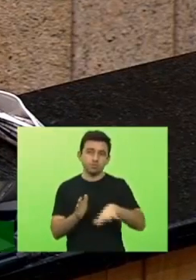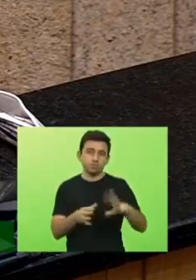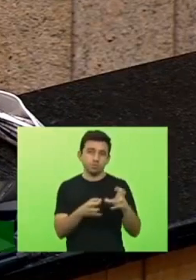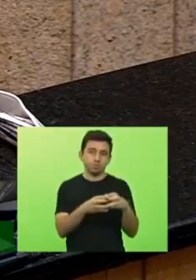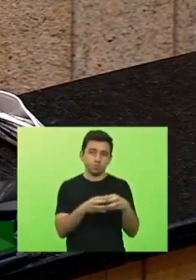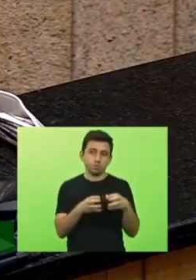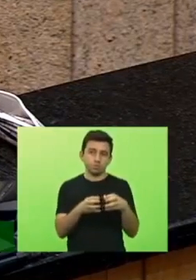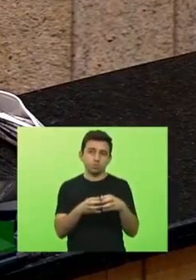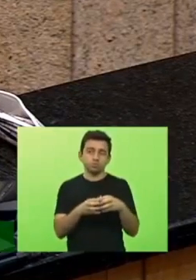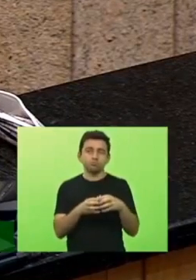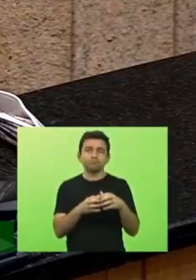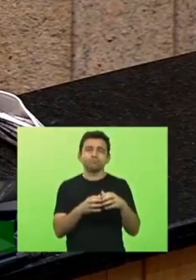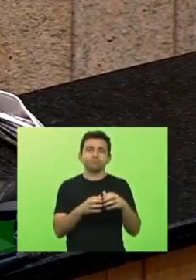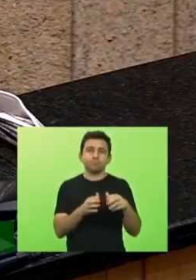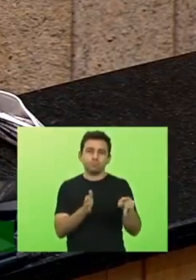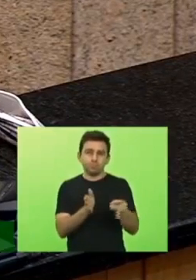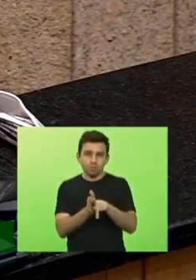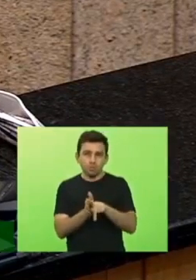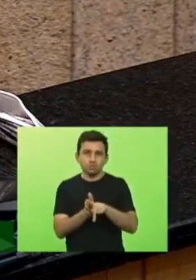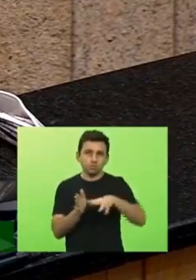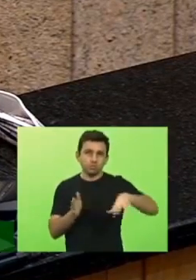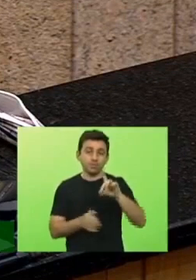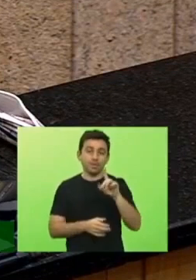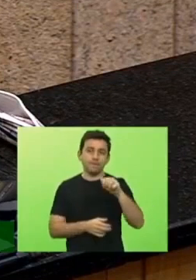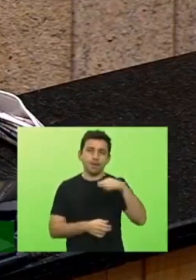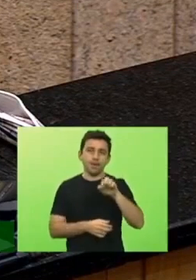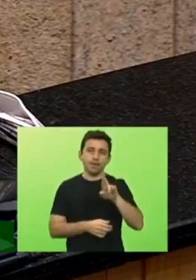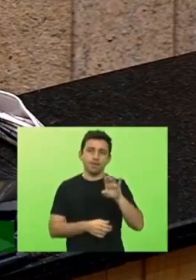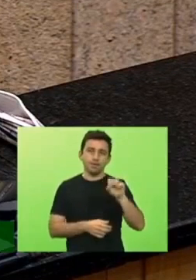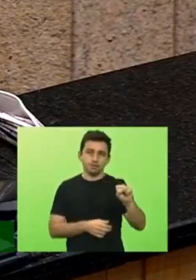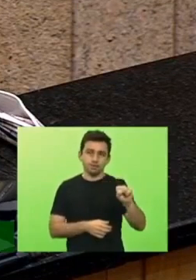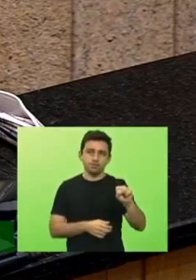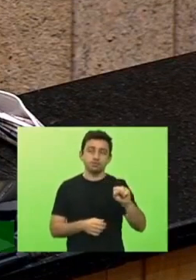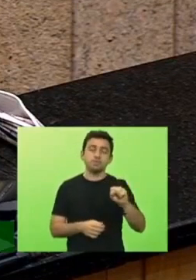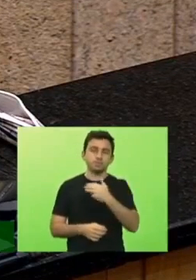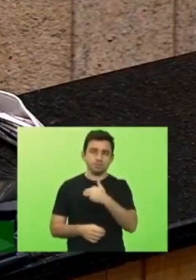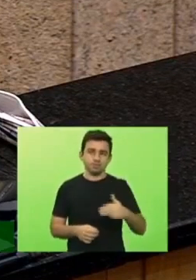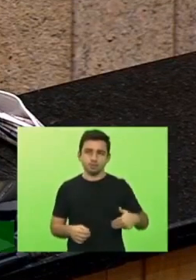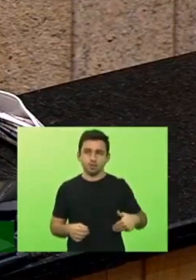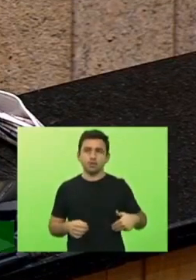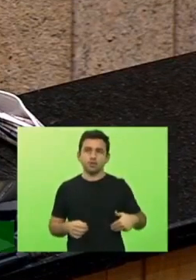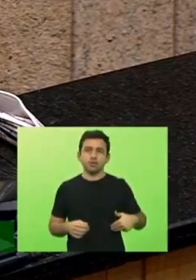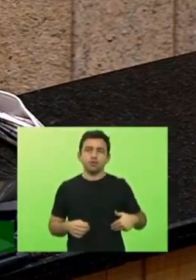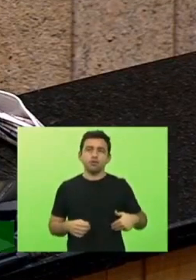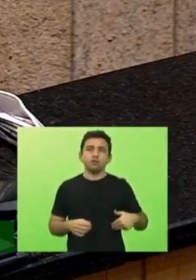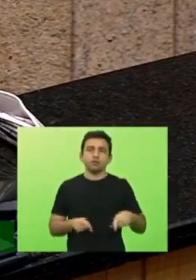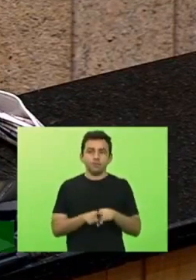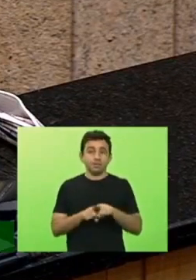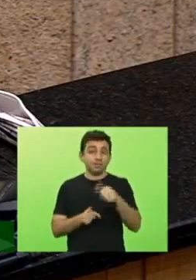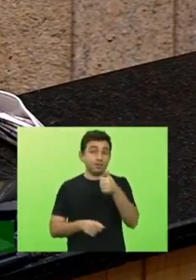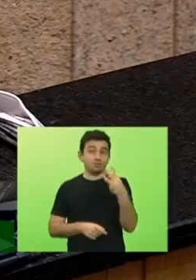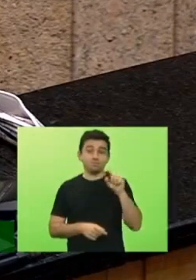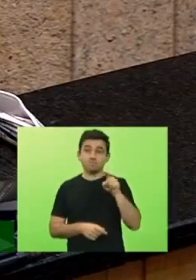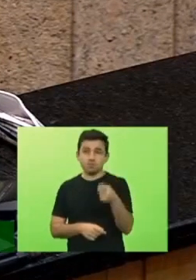de Abastecimento e do Ministério da Damares, também as Forças Armadas, forneceram 13 mil cestas básicas aqui em